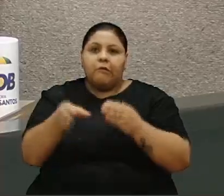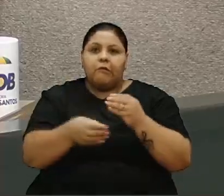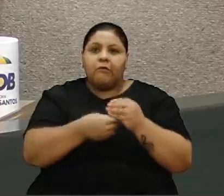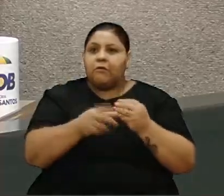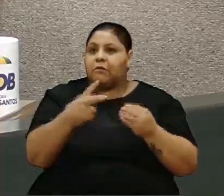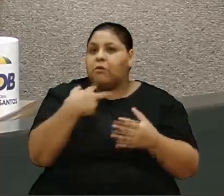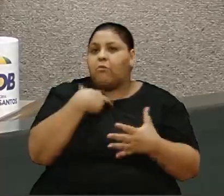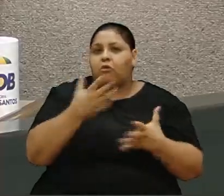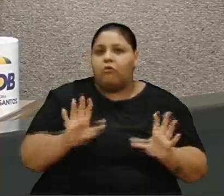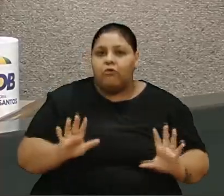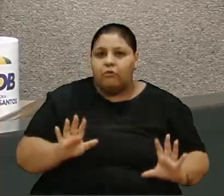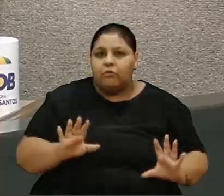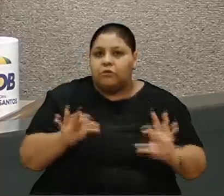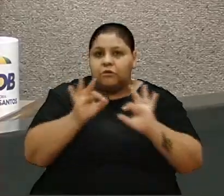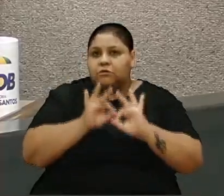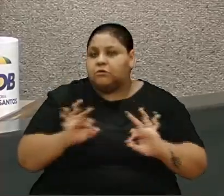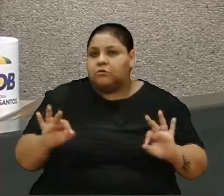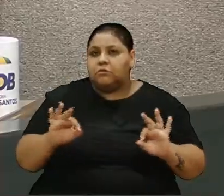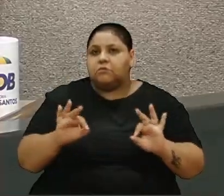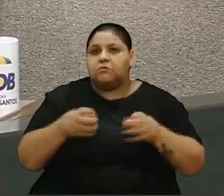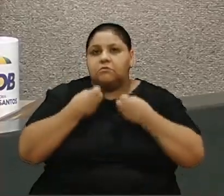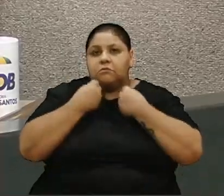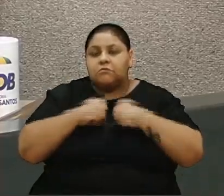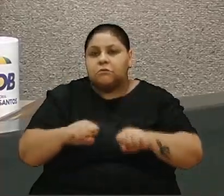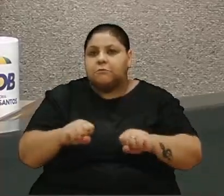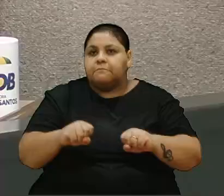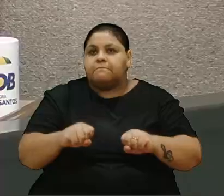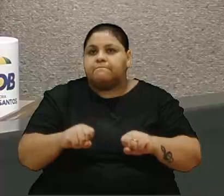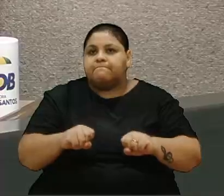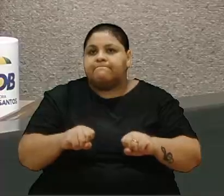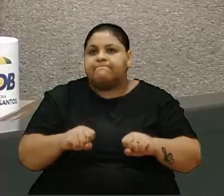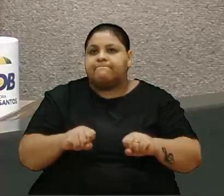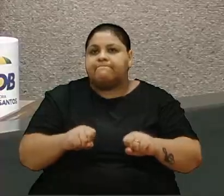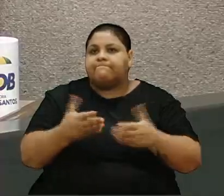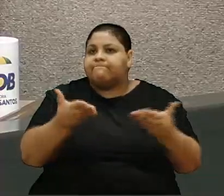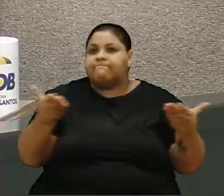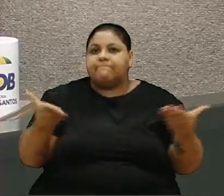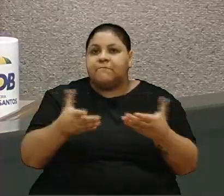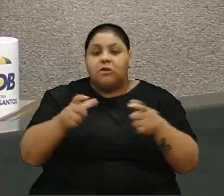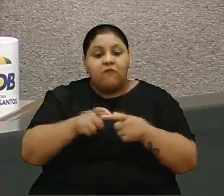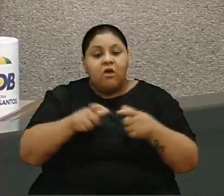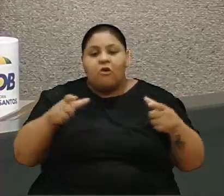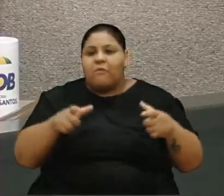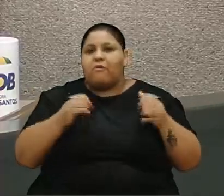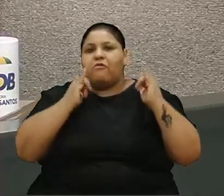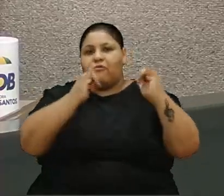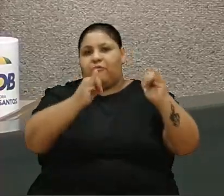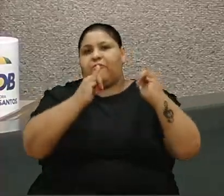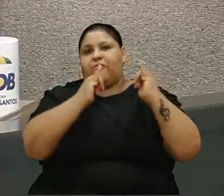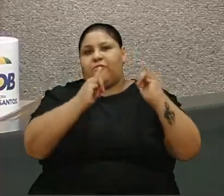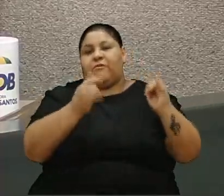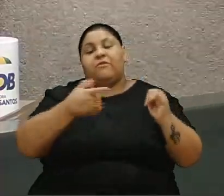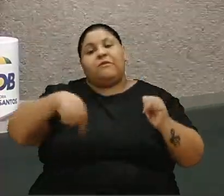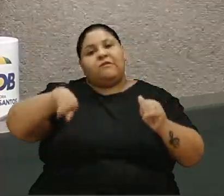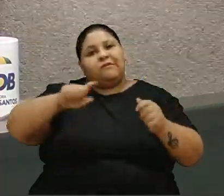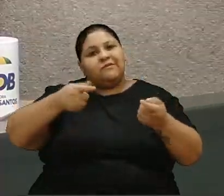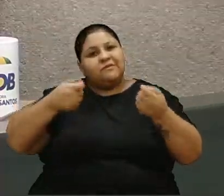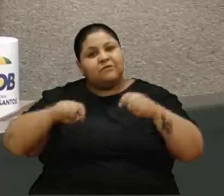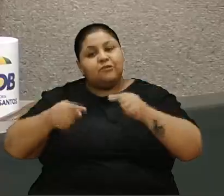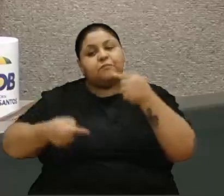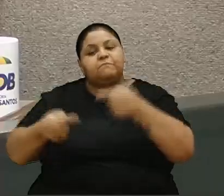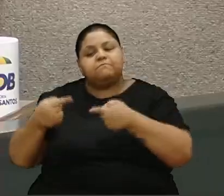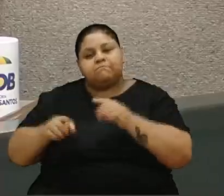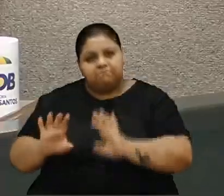não pode. Simplesmente a Secretaria de Trânsito e Transportes não vai aumentar essas linhas por si só. Então a gente precisa dessa